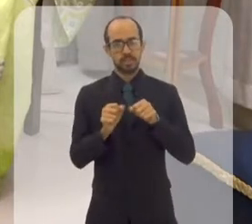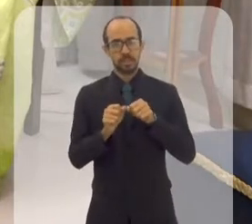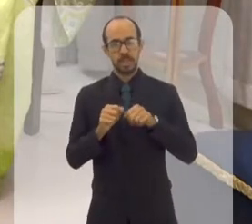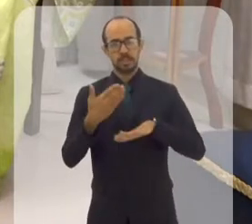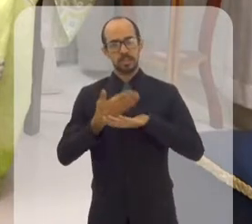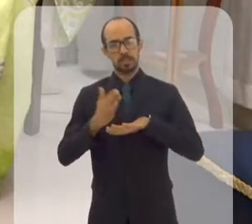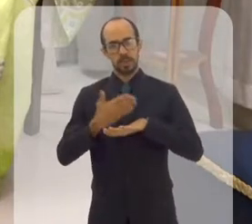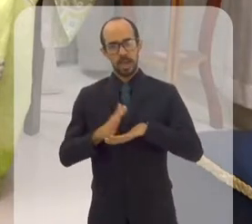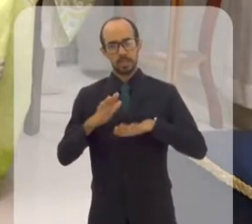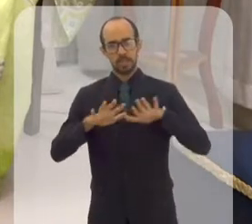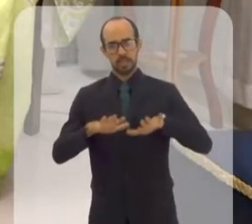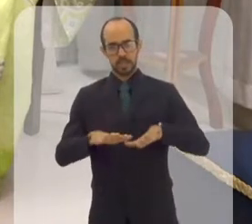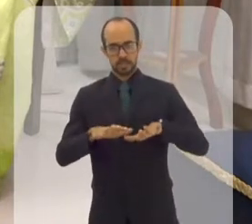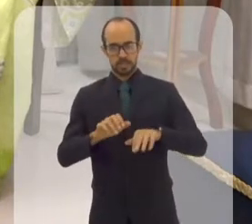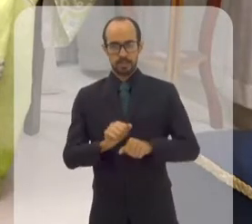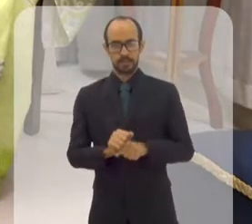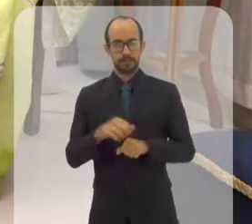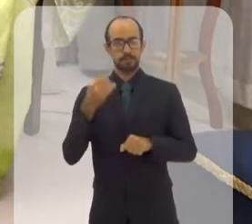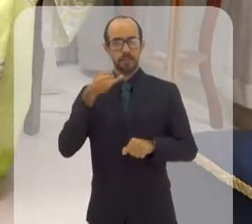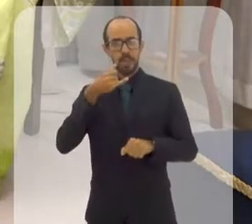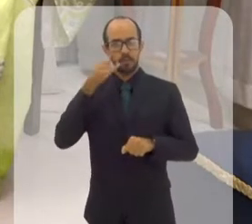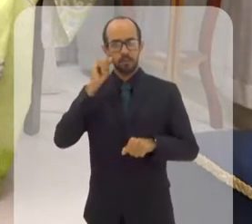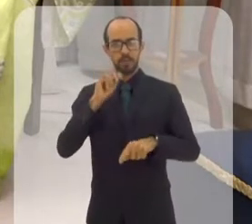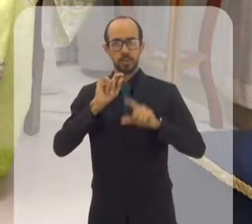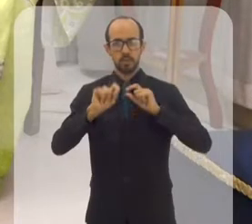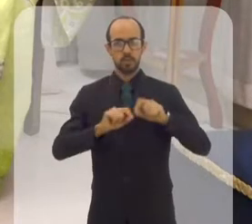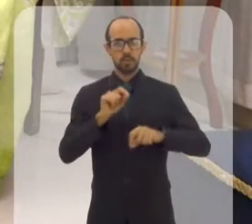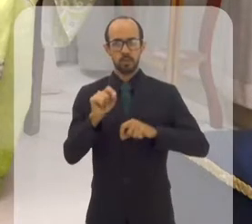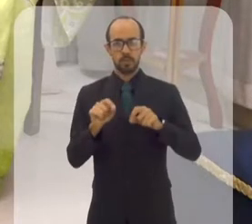fazer mais essas práticas de aquecimento, que